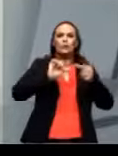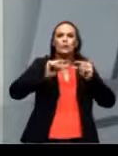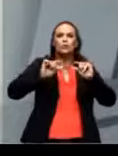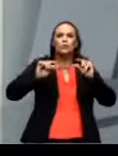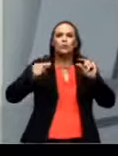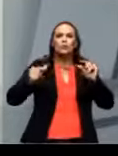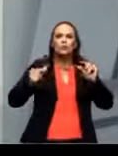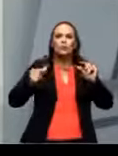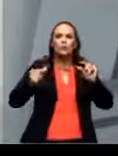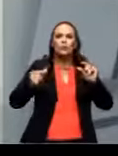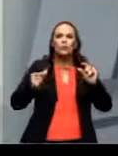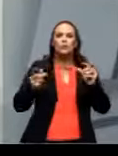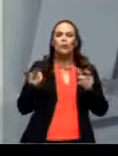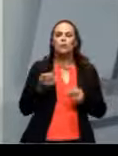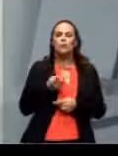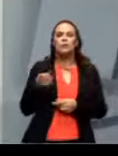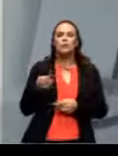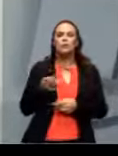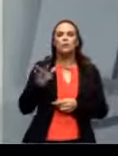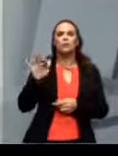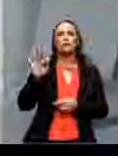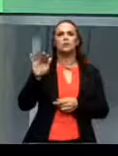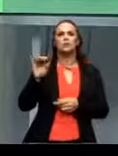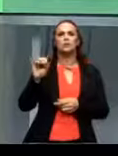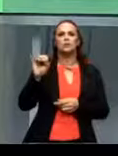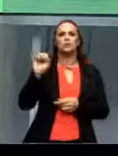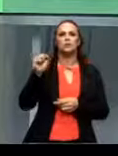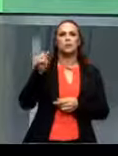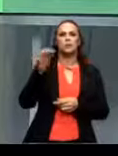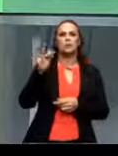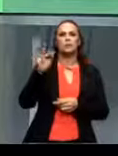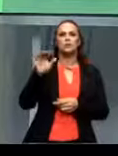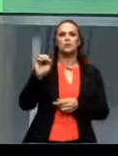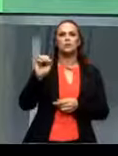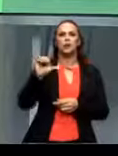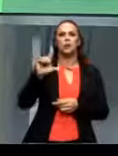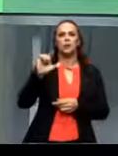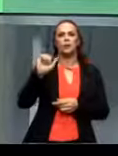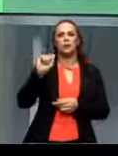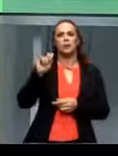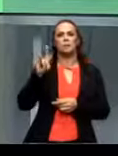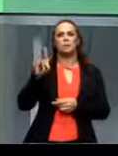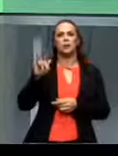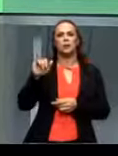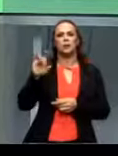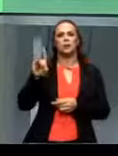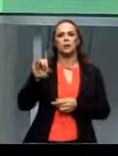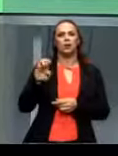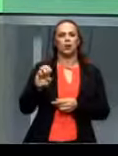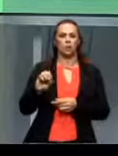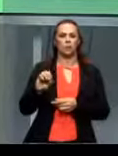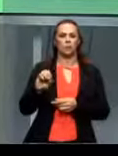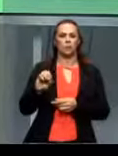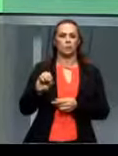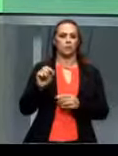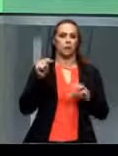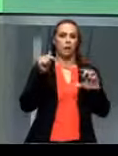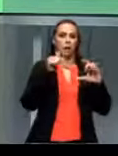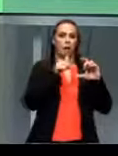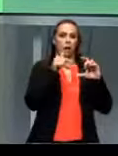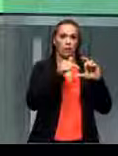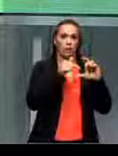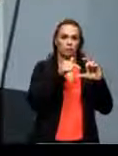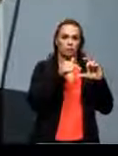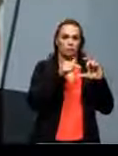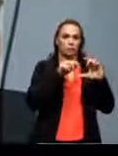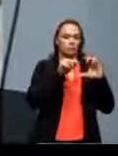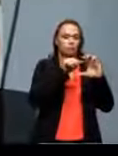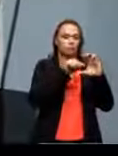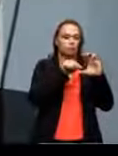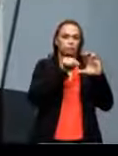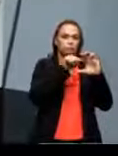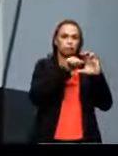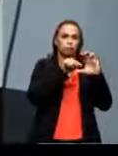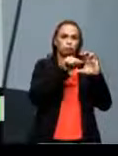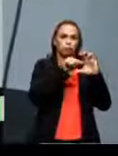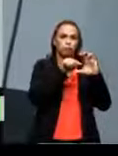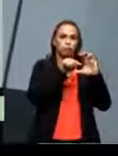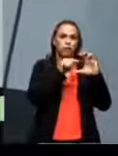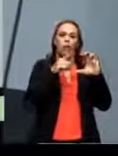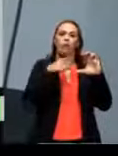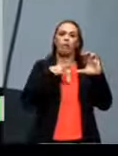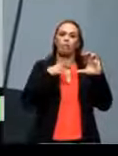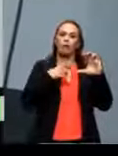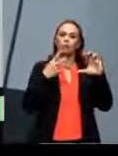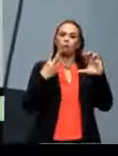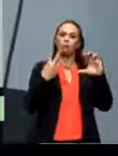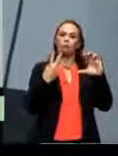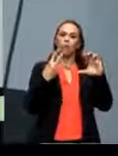constituição é fosfolipídica. Ótimo. Lembrando também que a nuclear, acho que são a dupla membrana, parece, né? A membrana nuclear, e ela faz